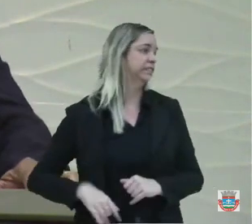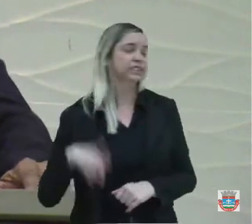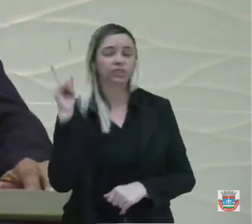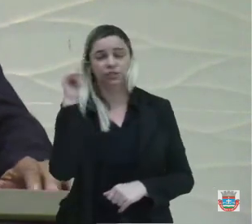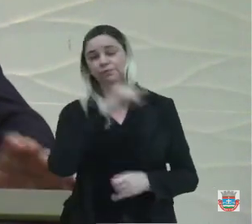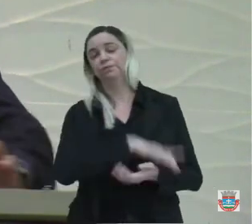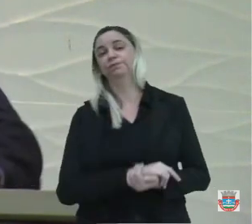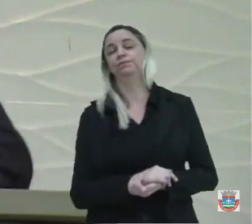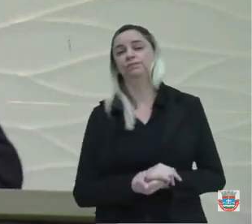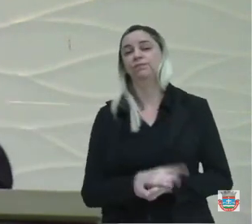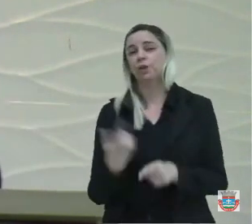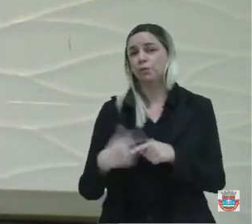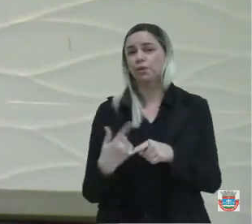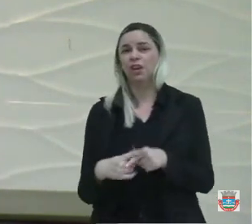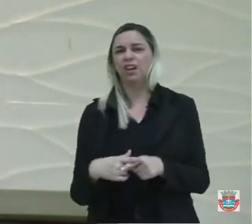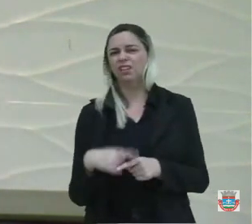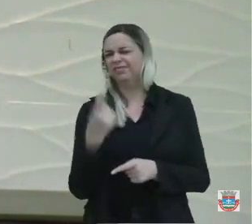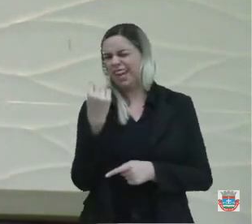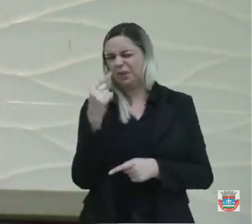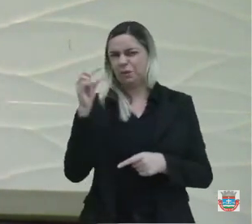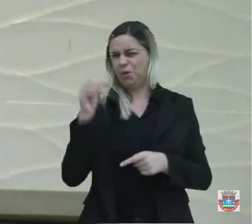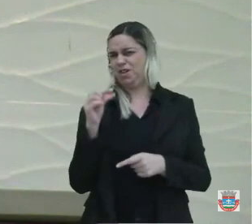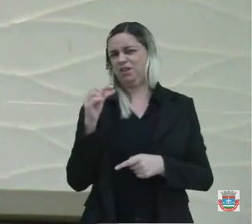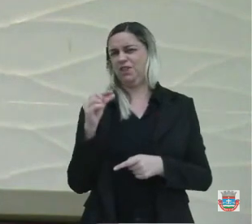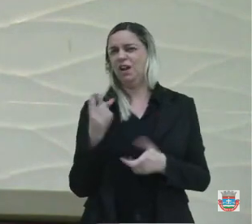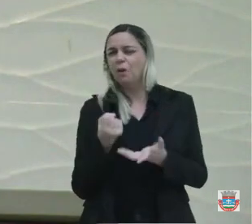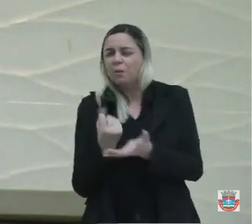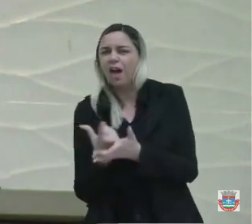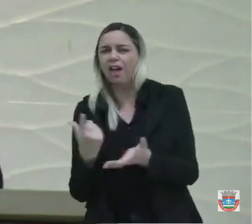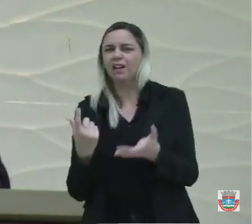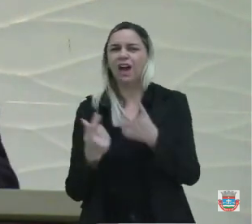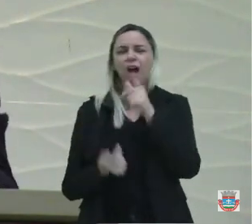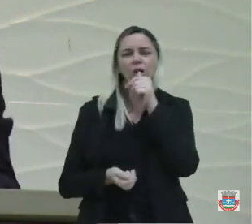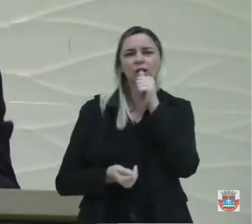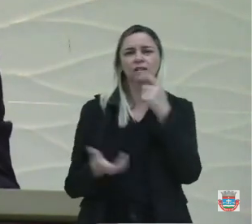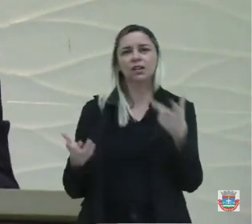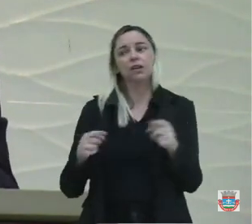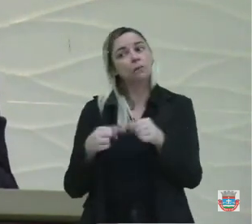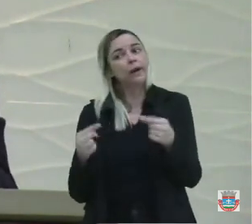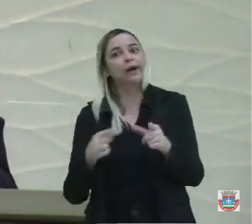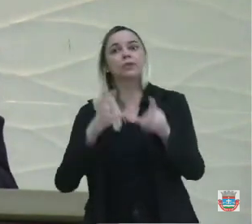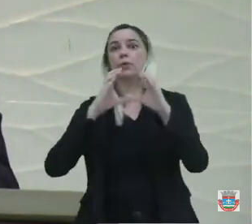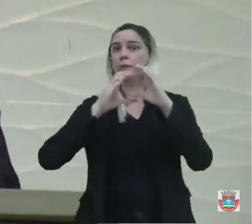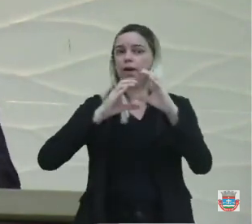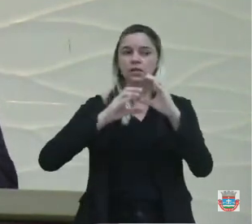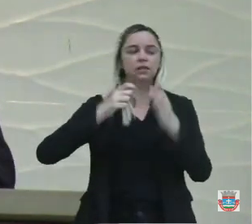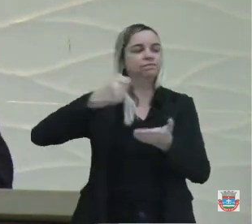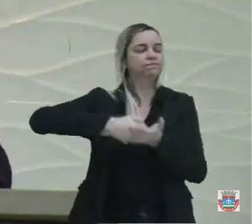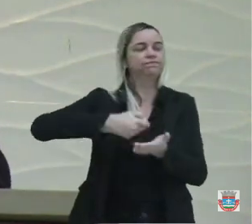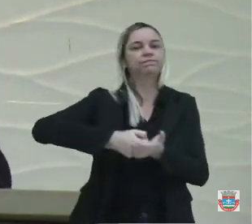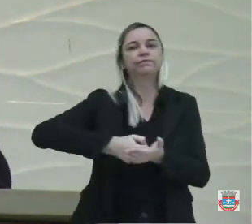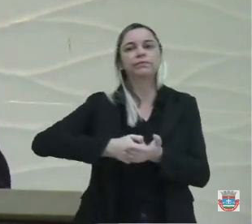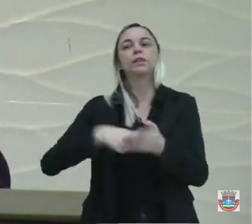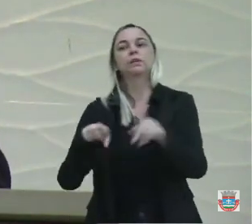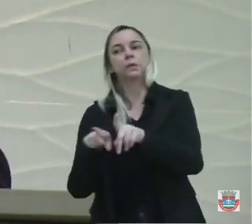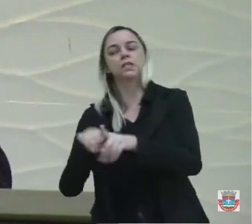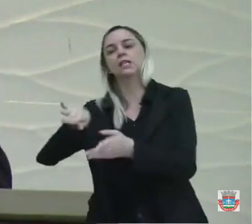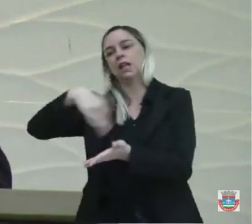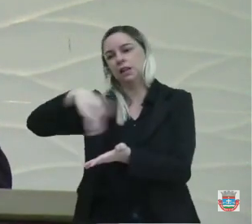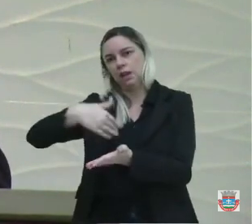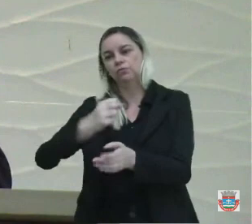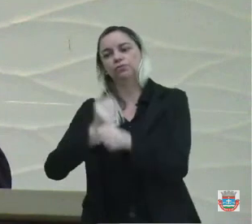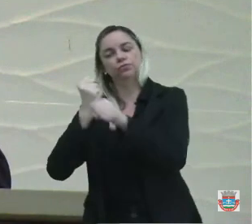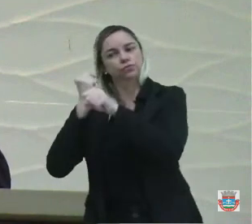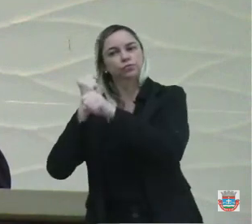povo já não tem dinheiro, né? E está comprando água, mas a Compesa garantiu, o secretário de obra aqui